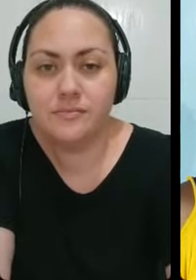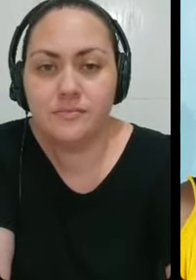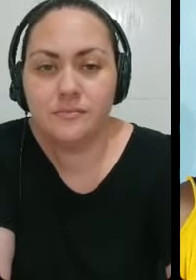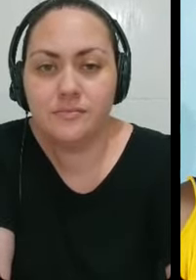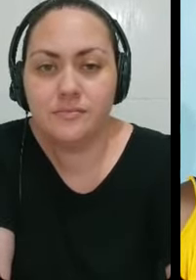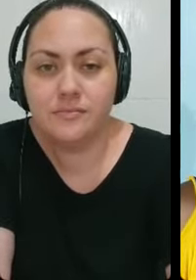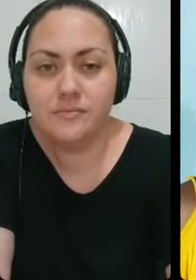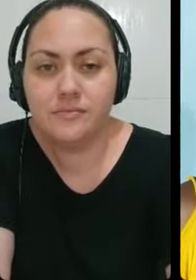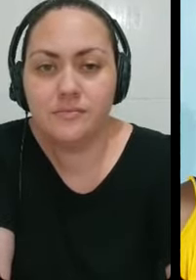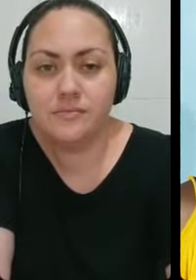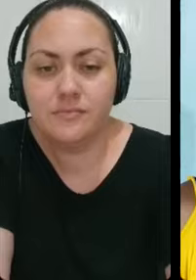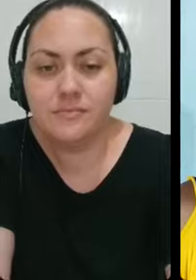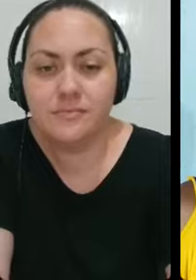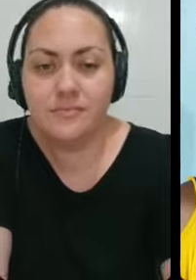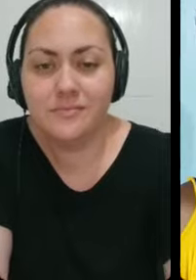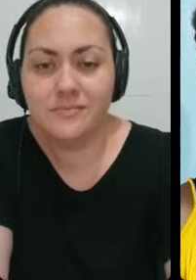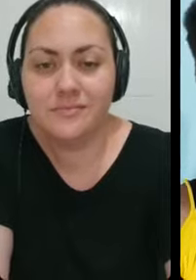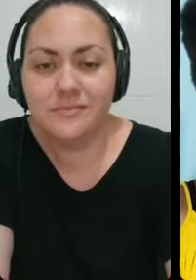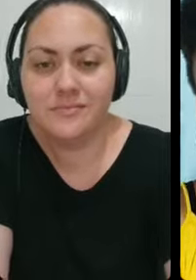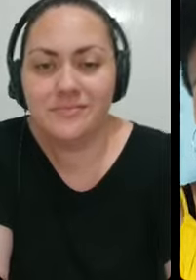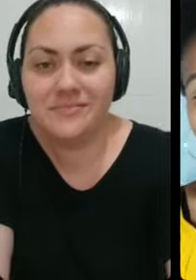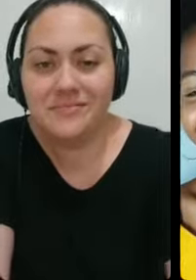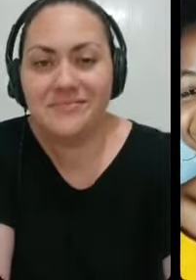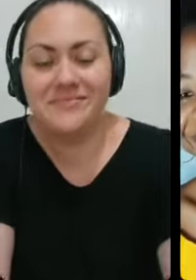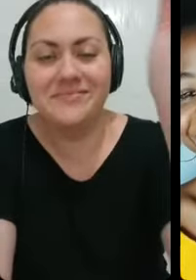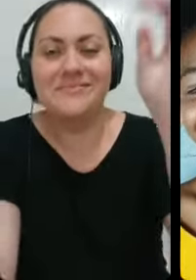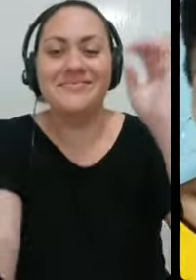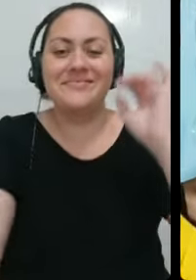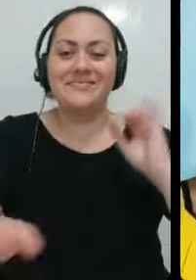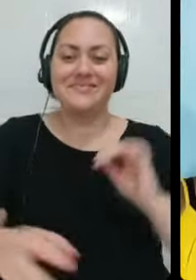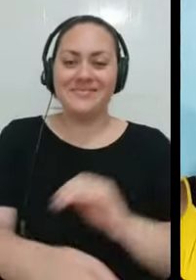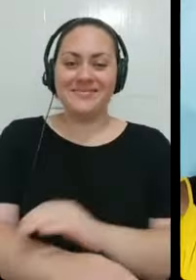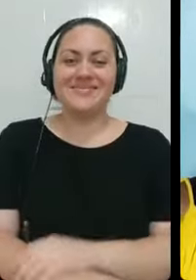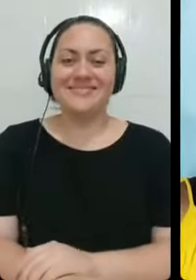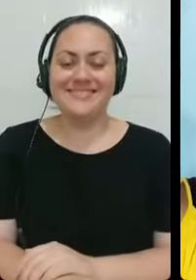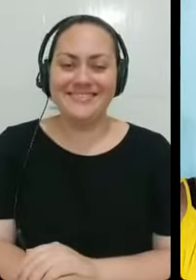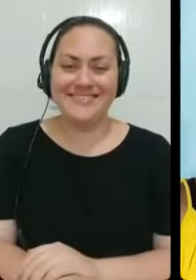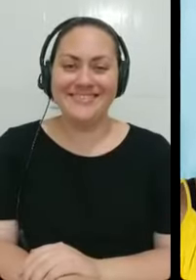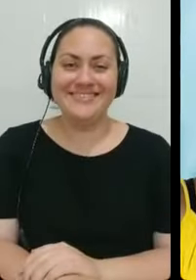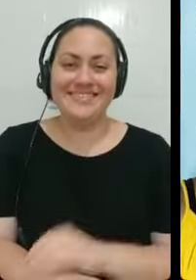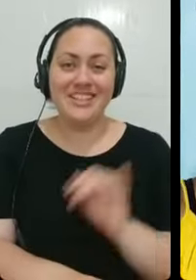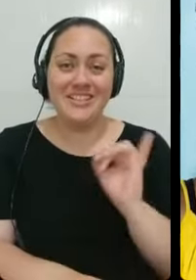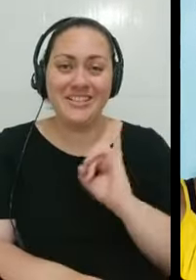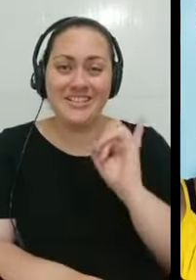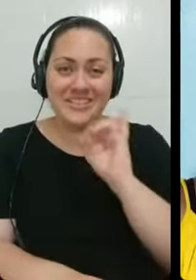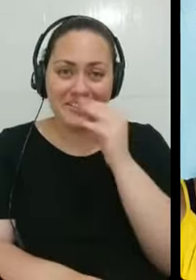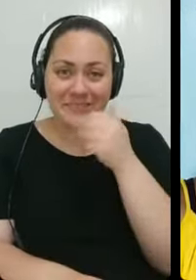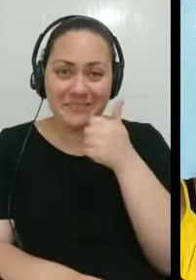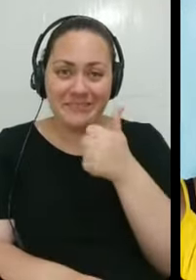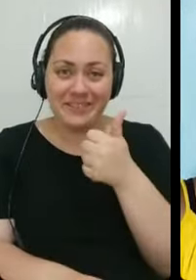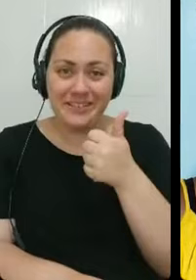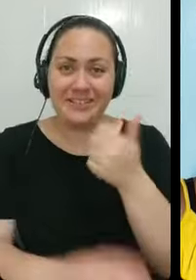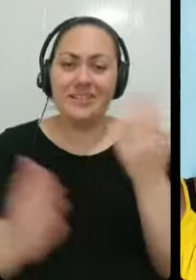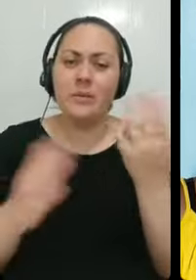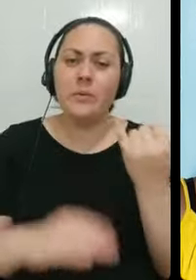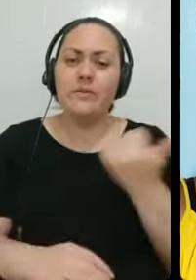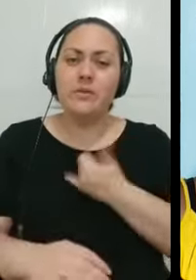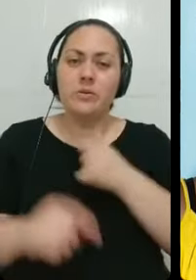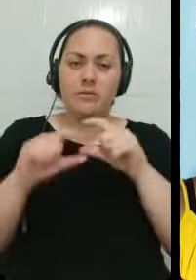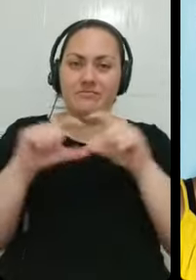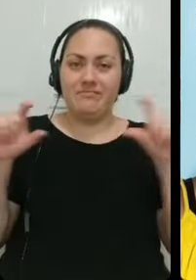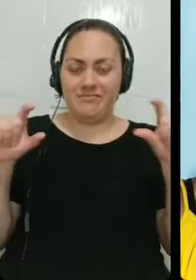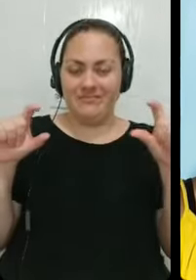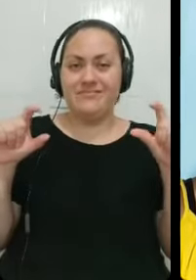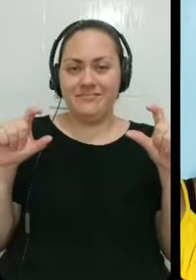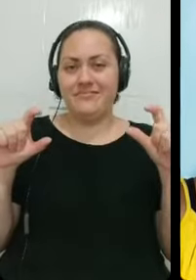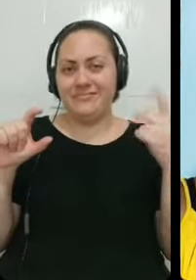E aí, meninas? Oi, Tudo bem? tudo Eu bem? recebi um recado aqui